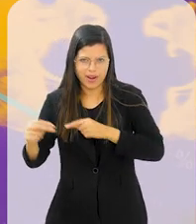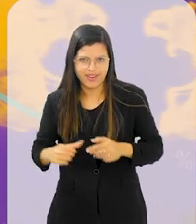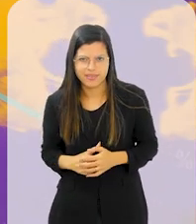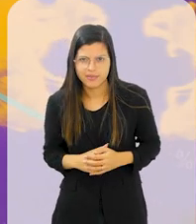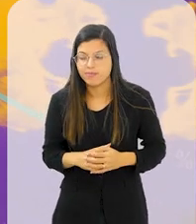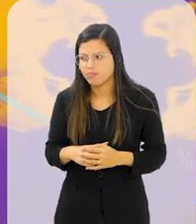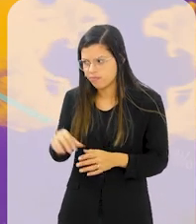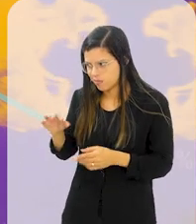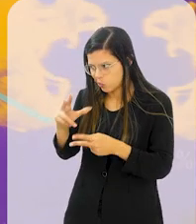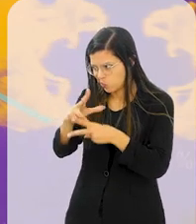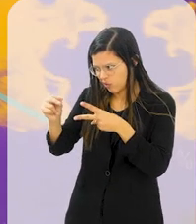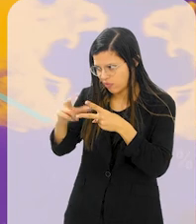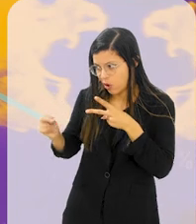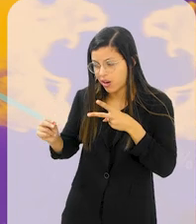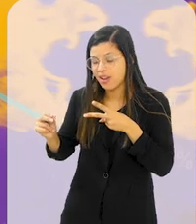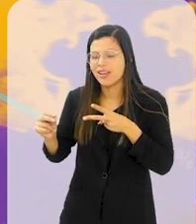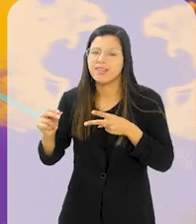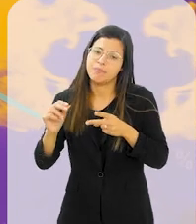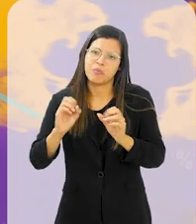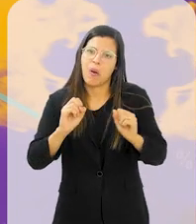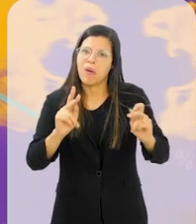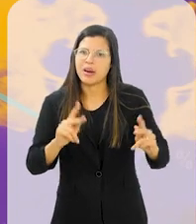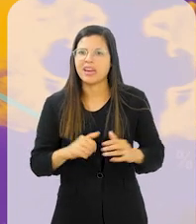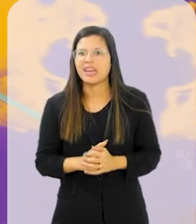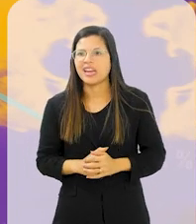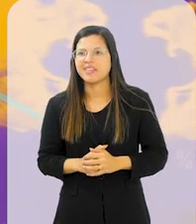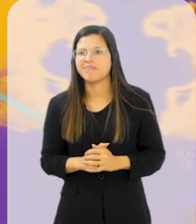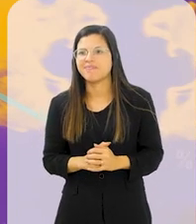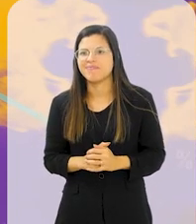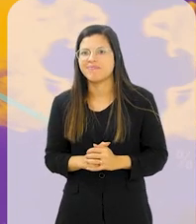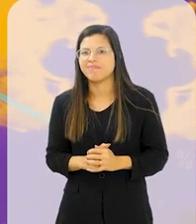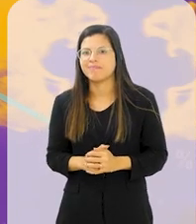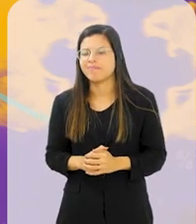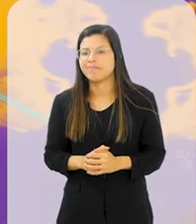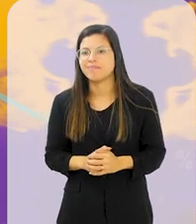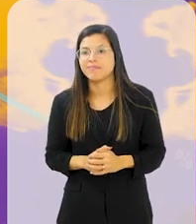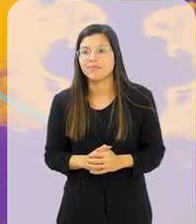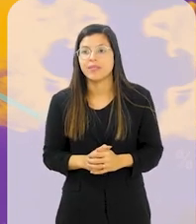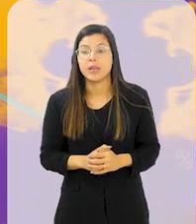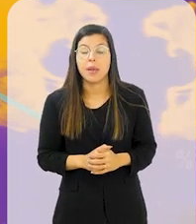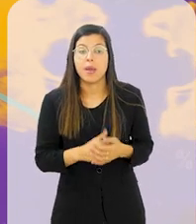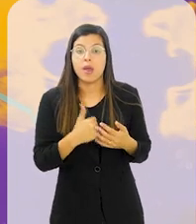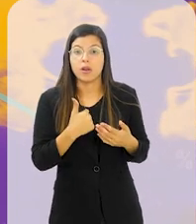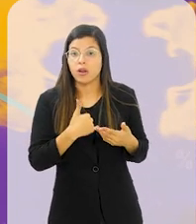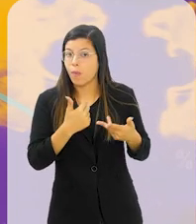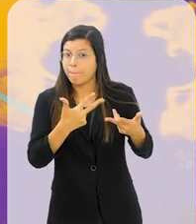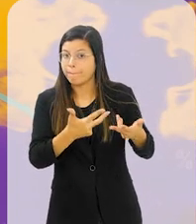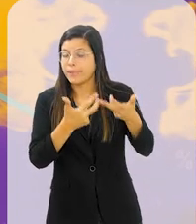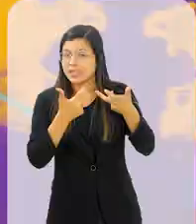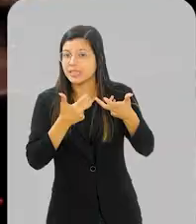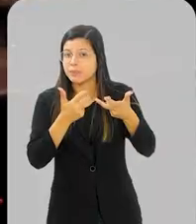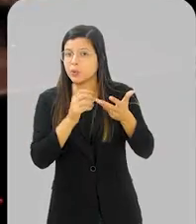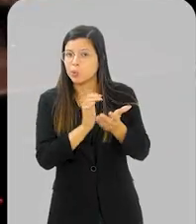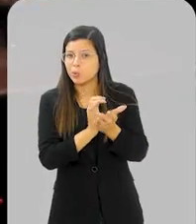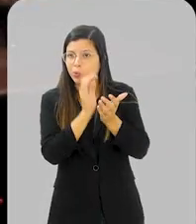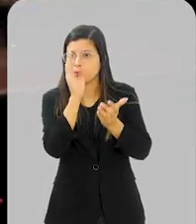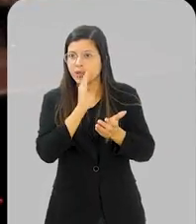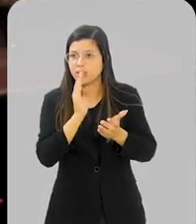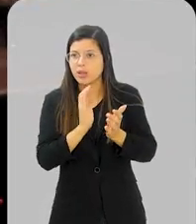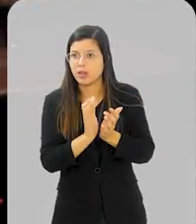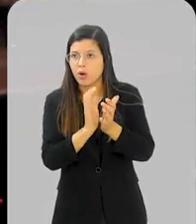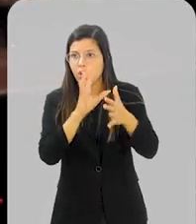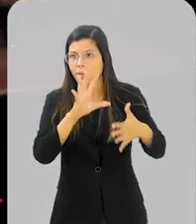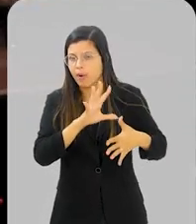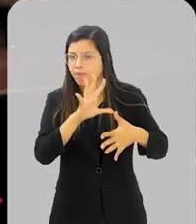Duas vitórias da seleção brasileira. Tá bom. Eu acho que sim. Olha, pelo que eu vi da seleção brasileira na Copa